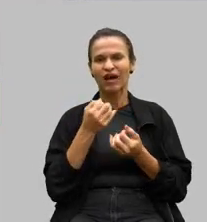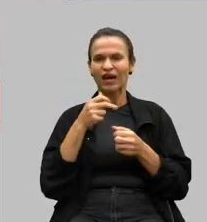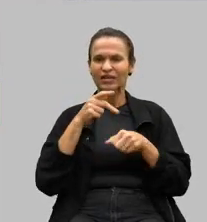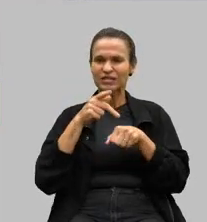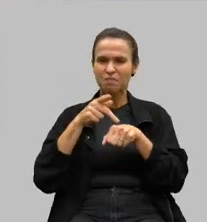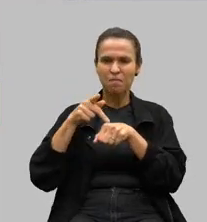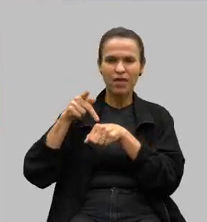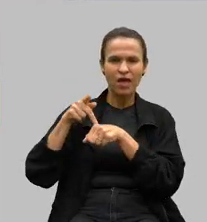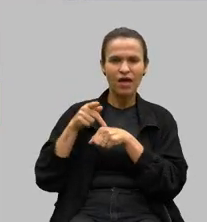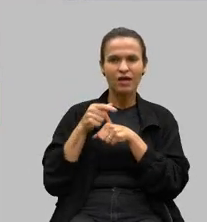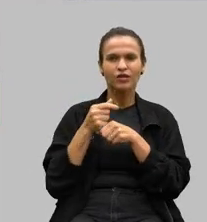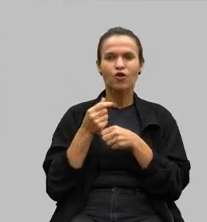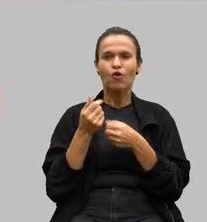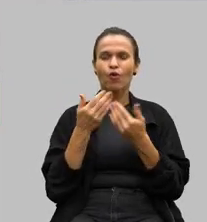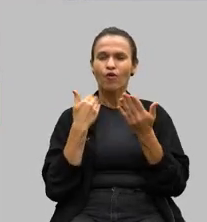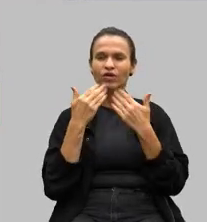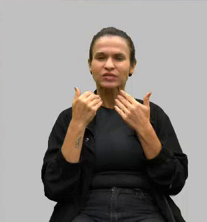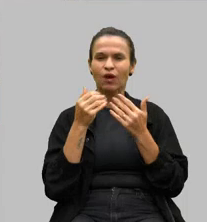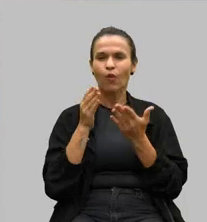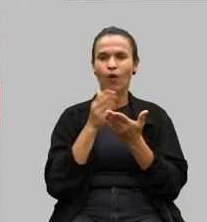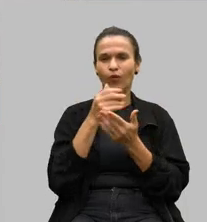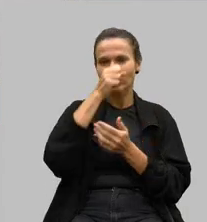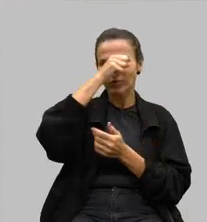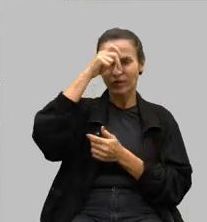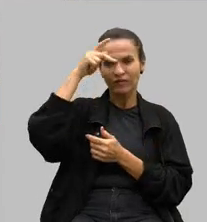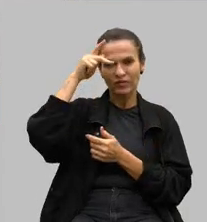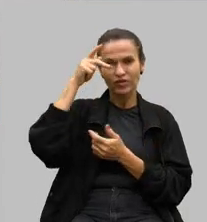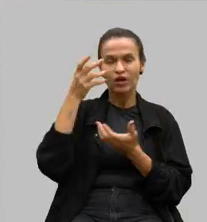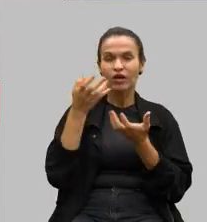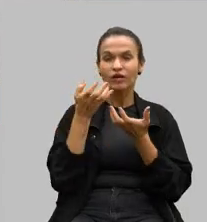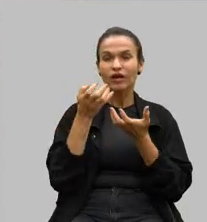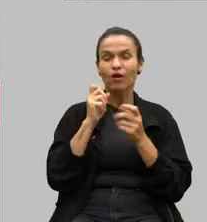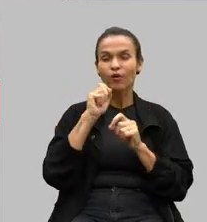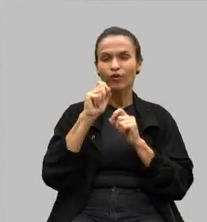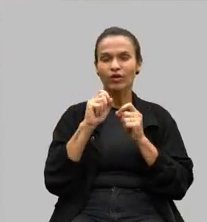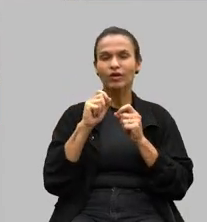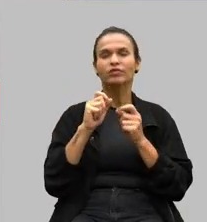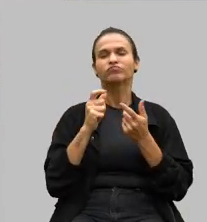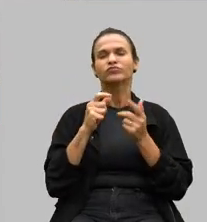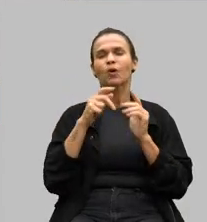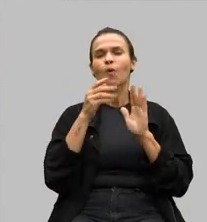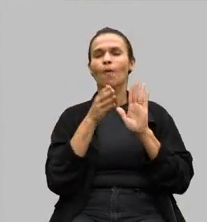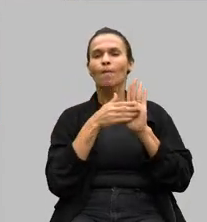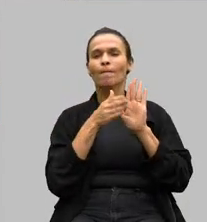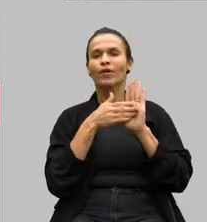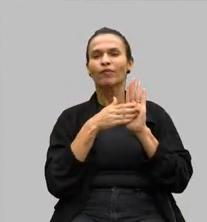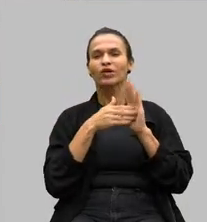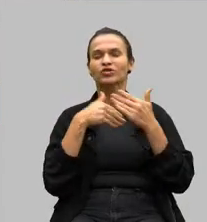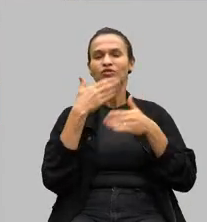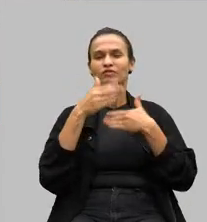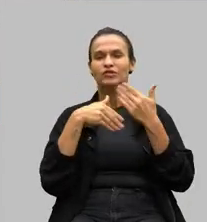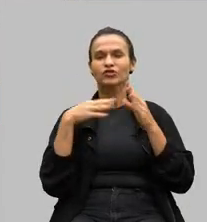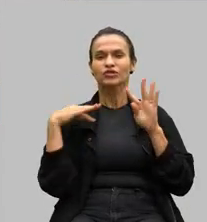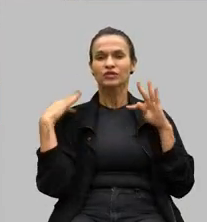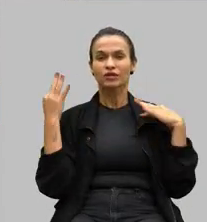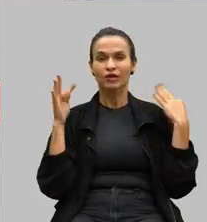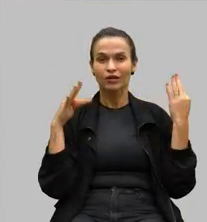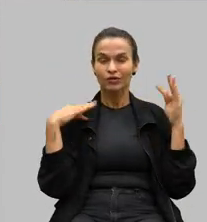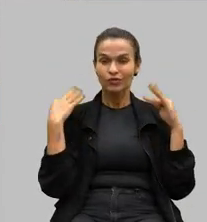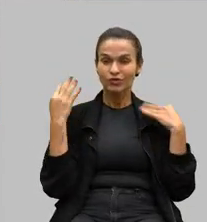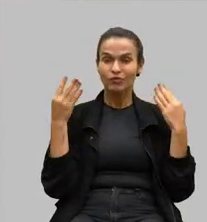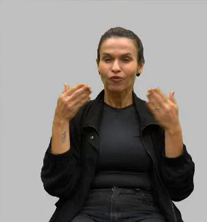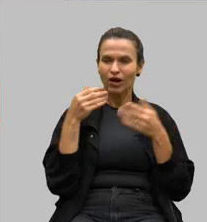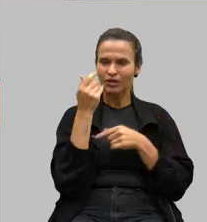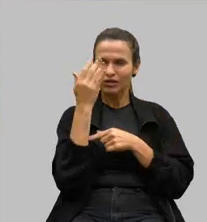conversando com alguns prefeitos eles falando laviola nós estamos querendo aqui desenvolver um circuito eh de turismo Ecológico